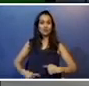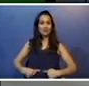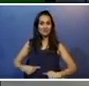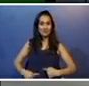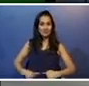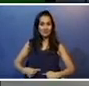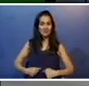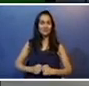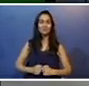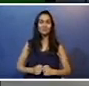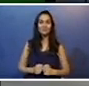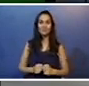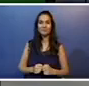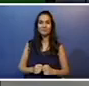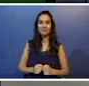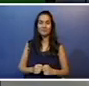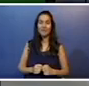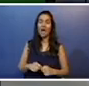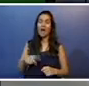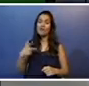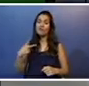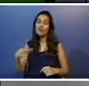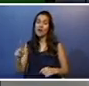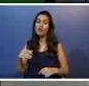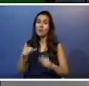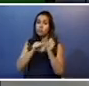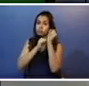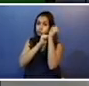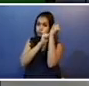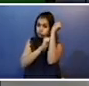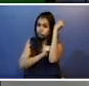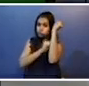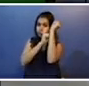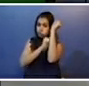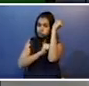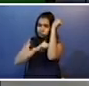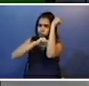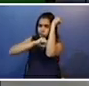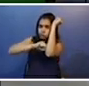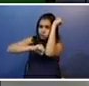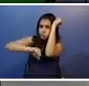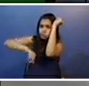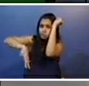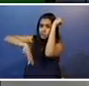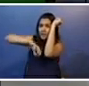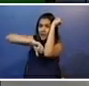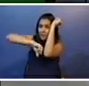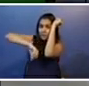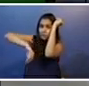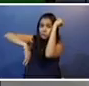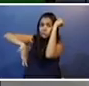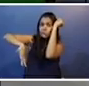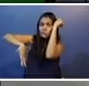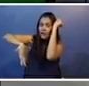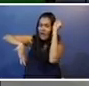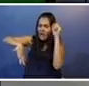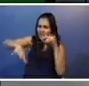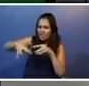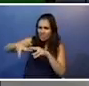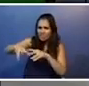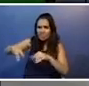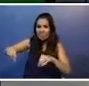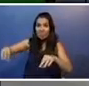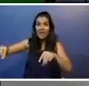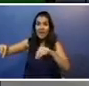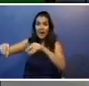digestão, ao ir defecar, pode sair algumas sementinhas em suas fezes, né? Que ao cair na terra,